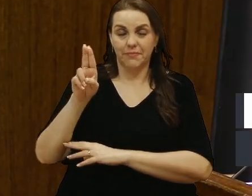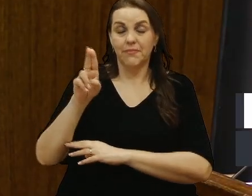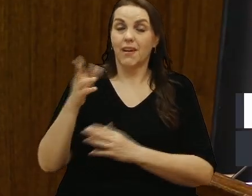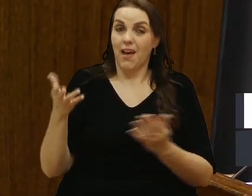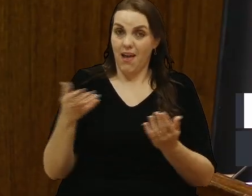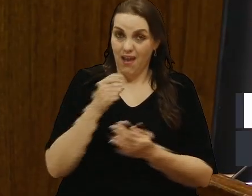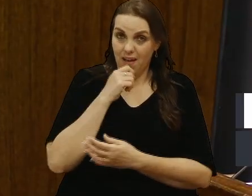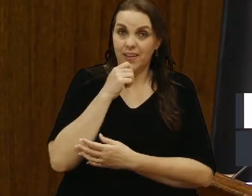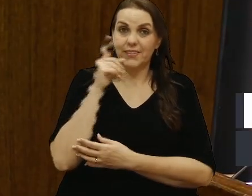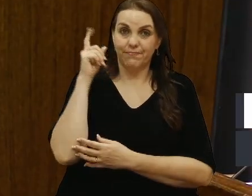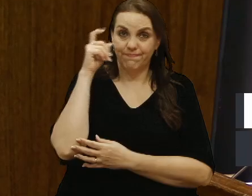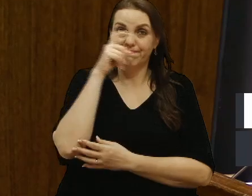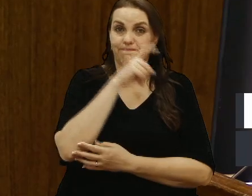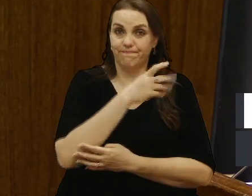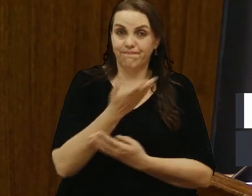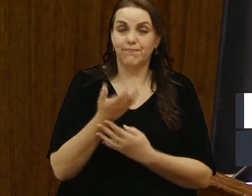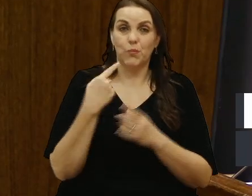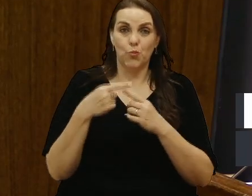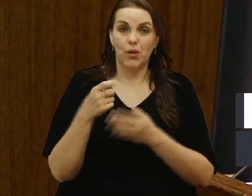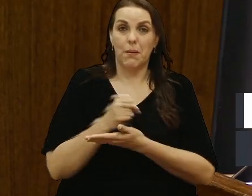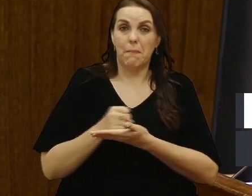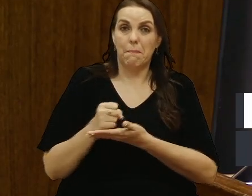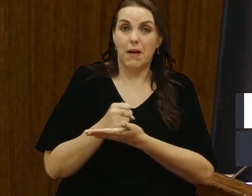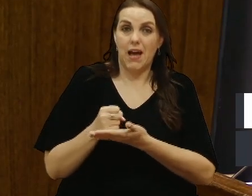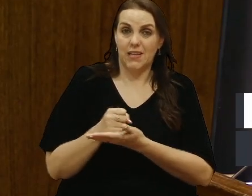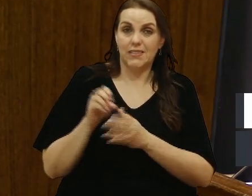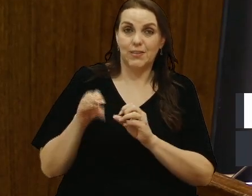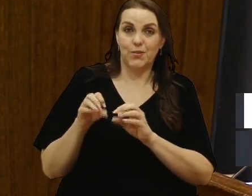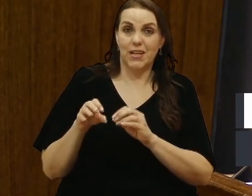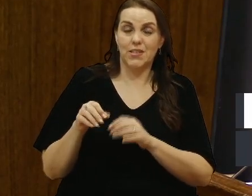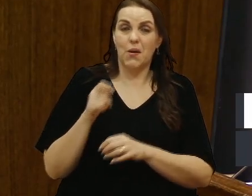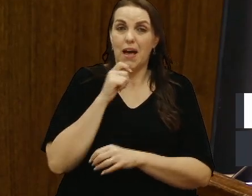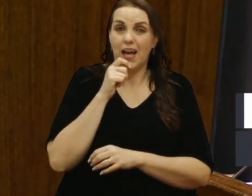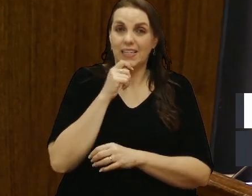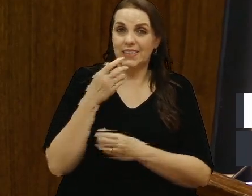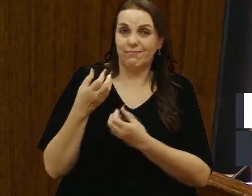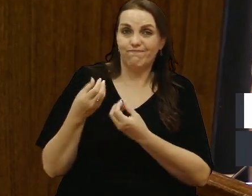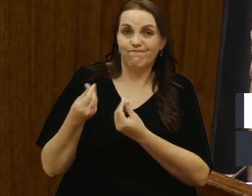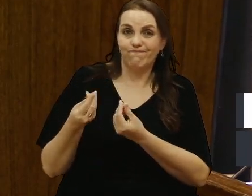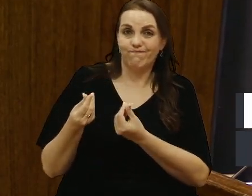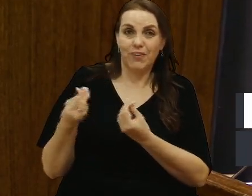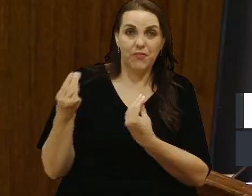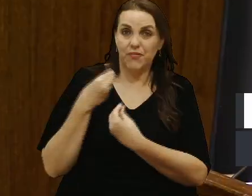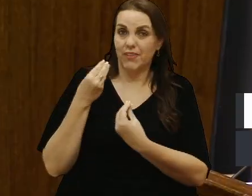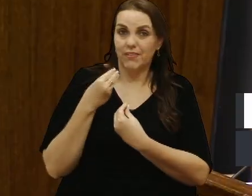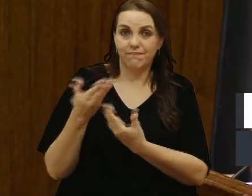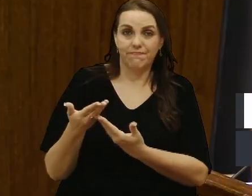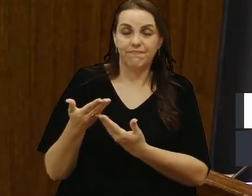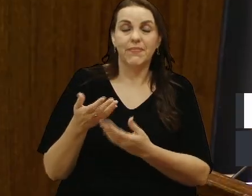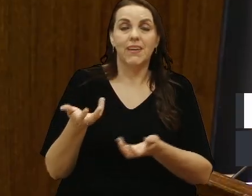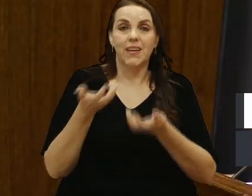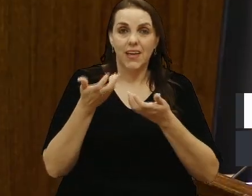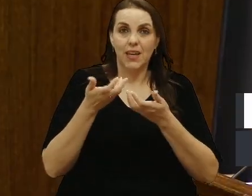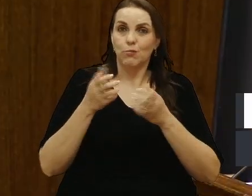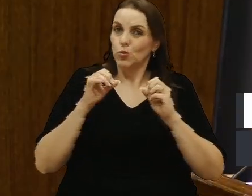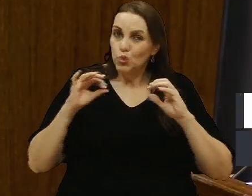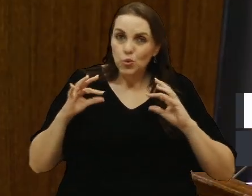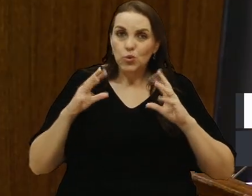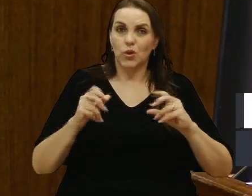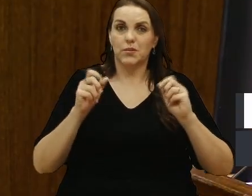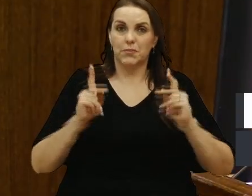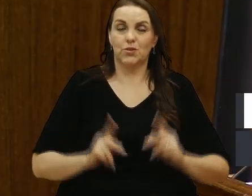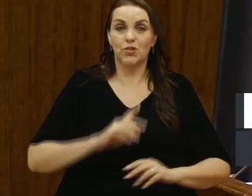porque temos uma educação básica, muitas vezes ainda precarizada, mas queremos que todas as pessoas tenham o direito de